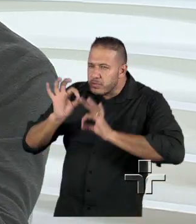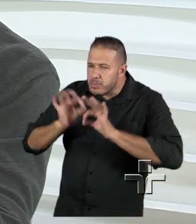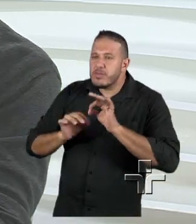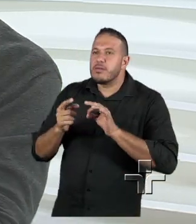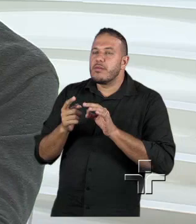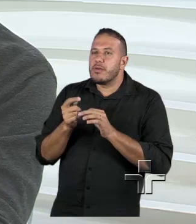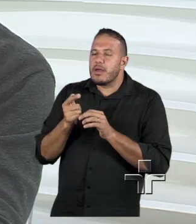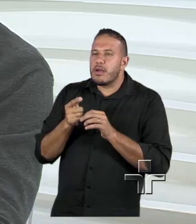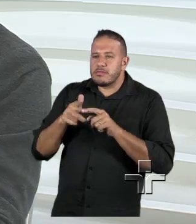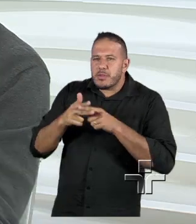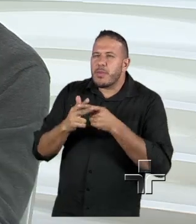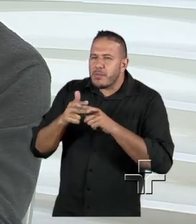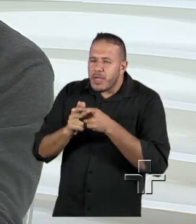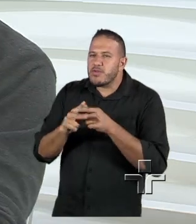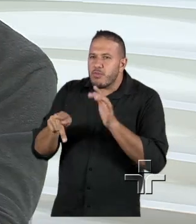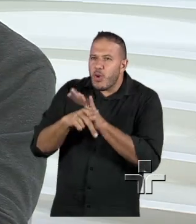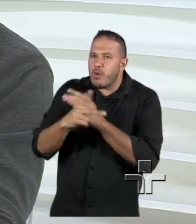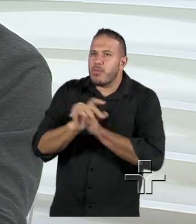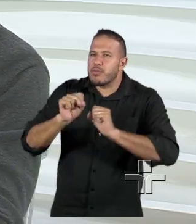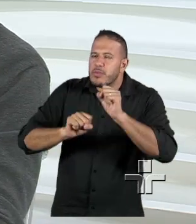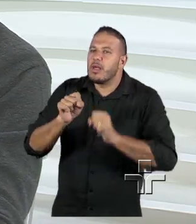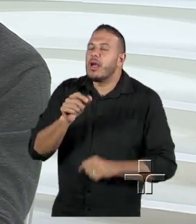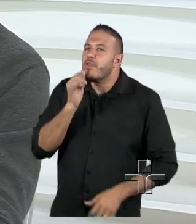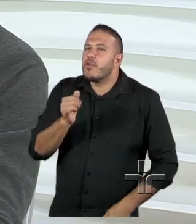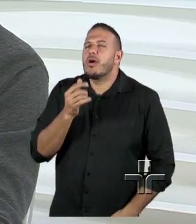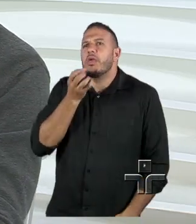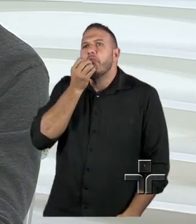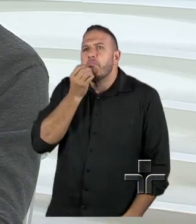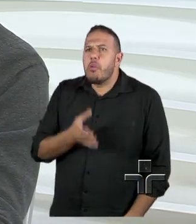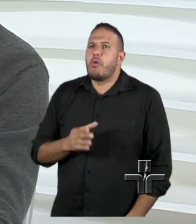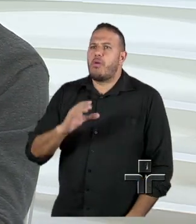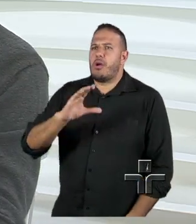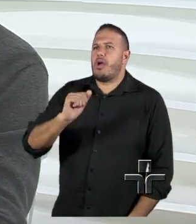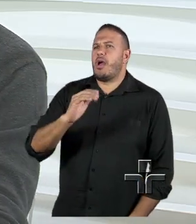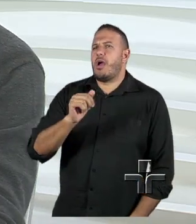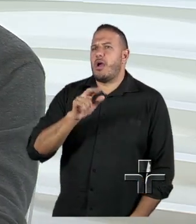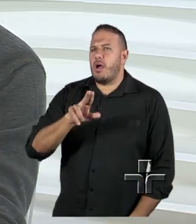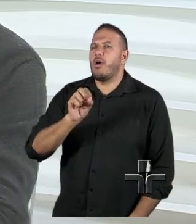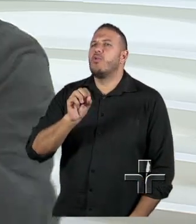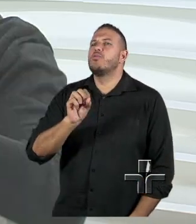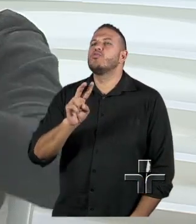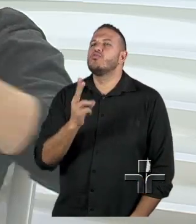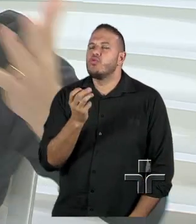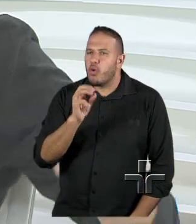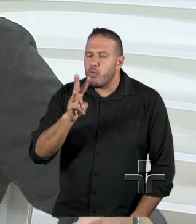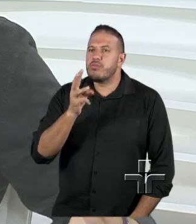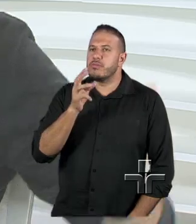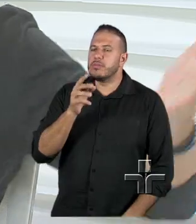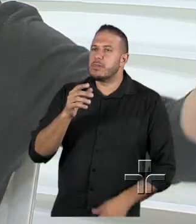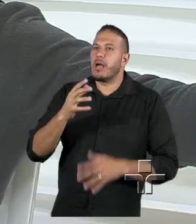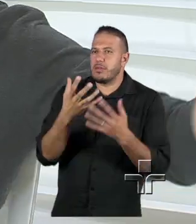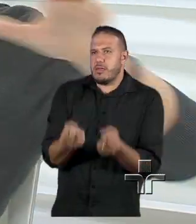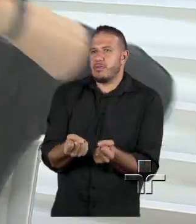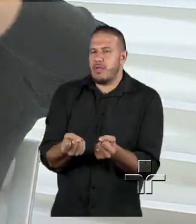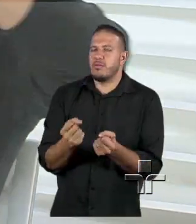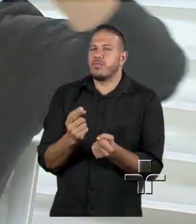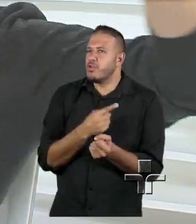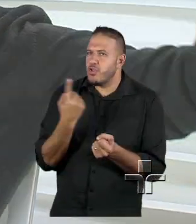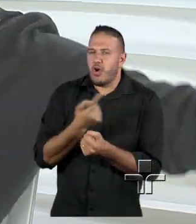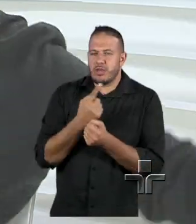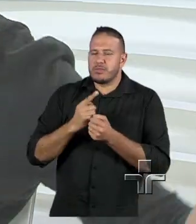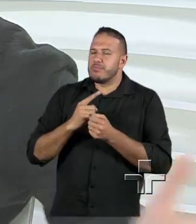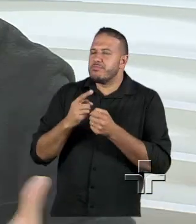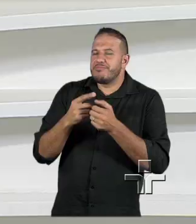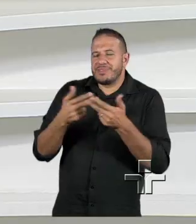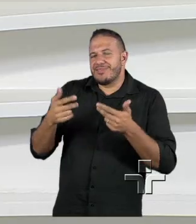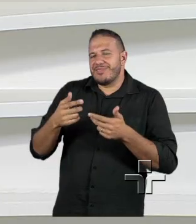pequenas empresas, ele falou, poxa, que bom que a Cacau Show está abraçando essa causa. Porque a nossa capacidade de reverberar os nossos atos, seja com o